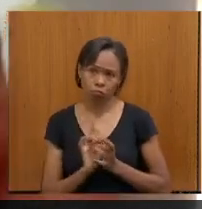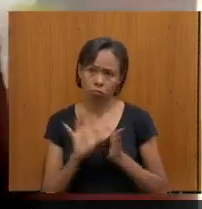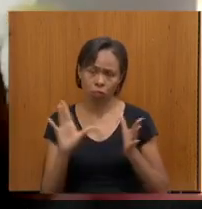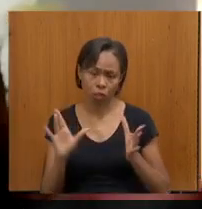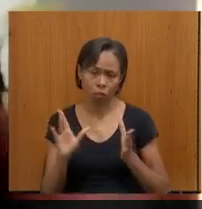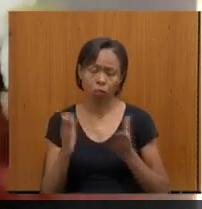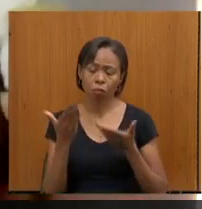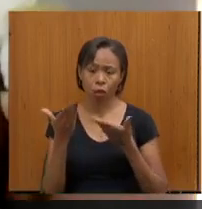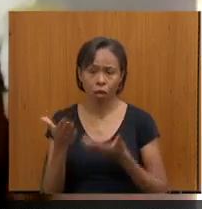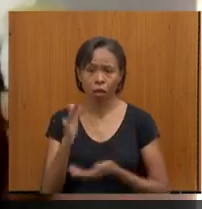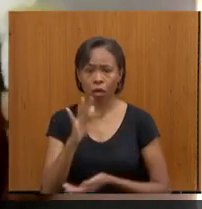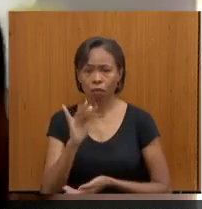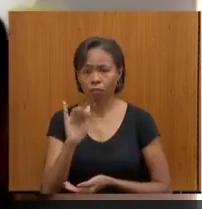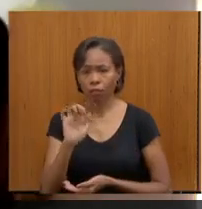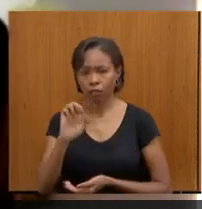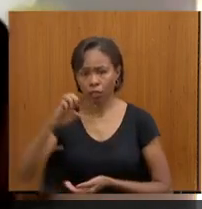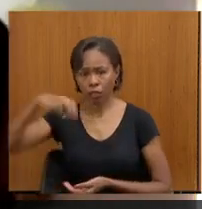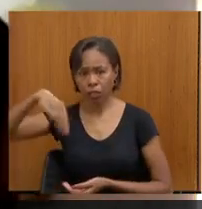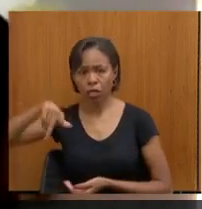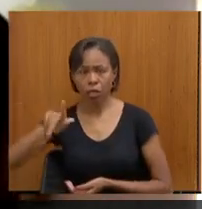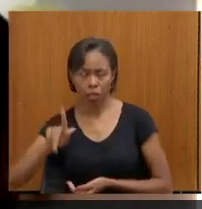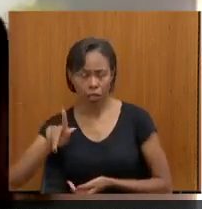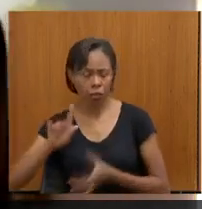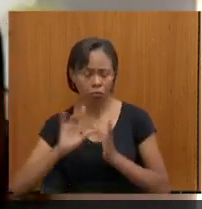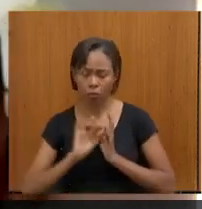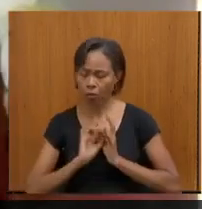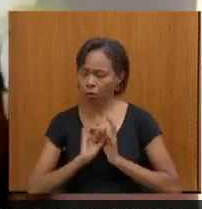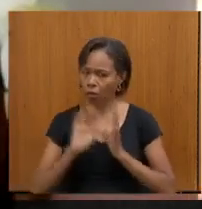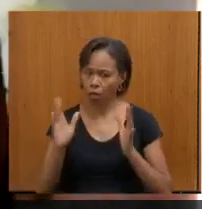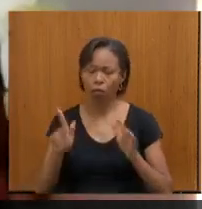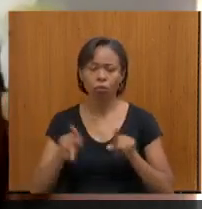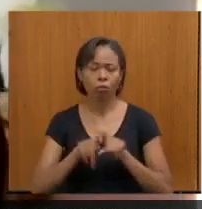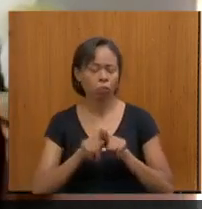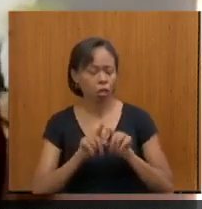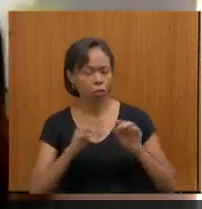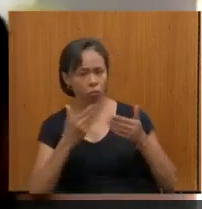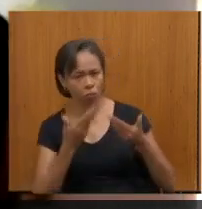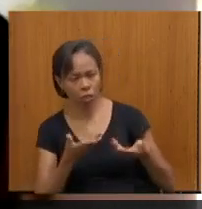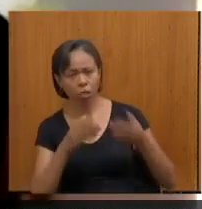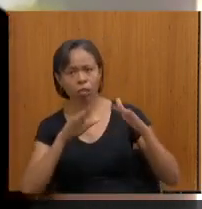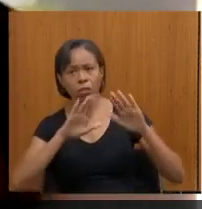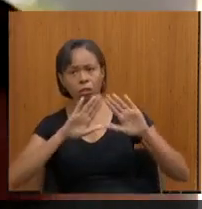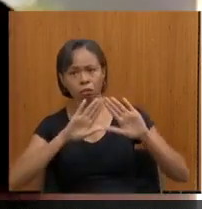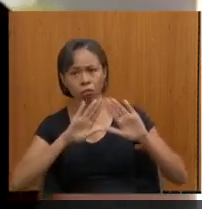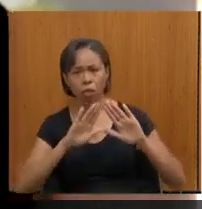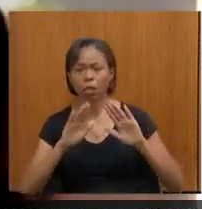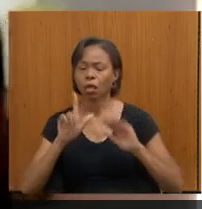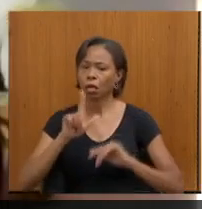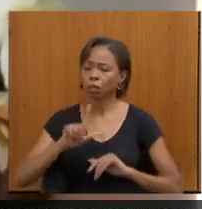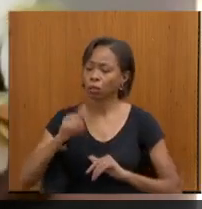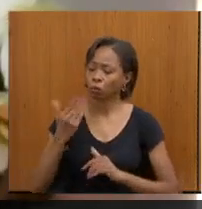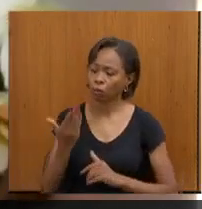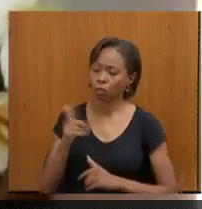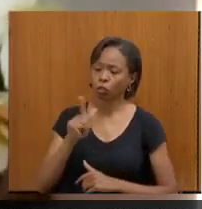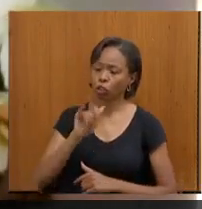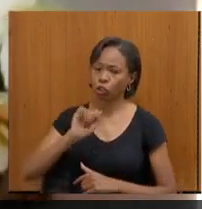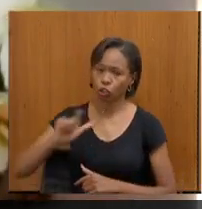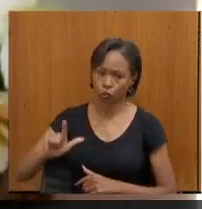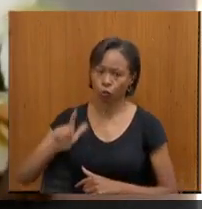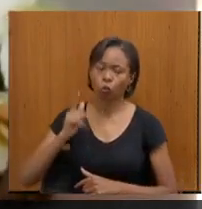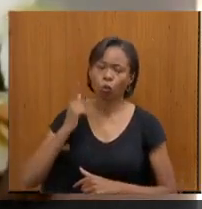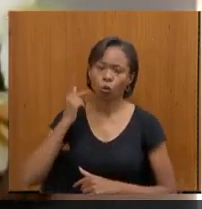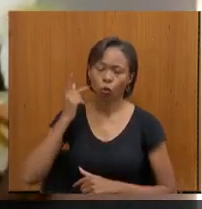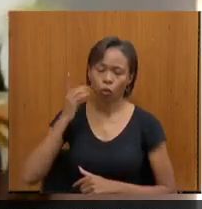federação de indústrias de Minas Gerais da Assembleia e do logicamente do deputado de um Pereira